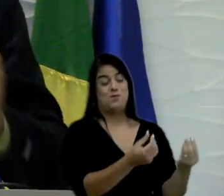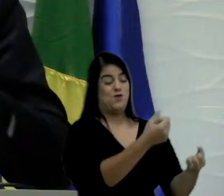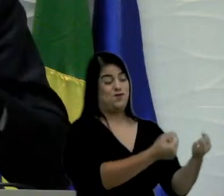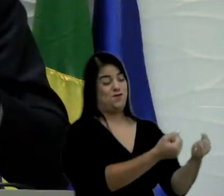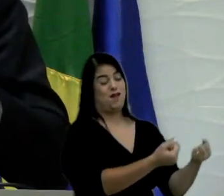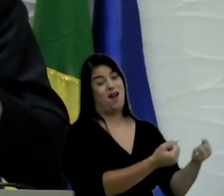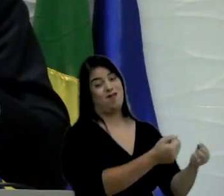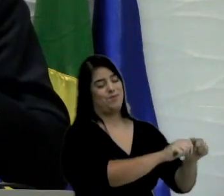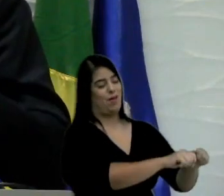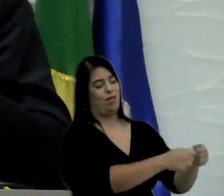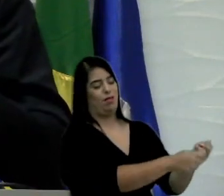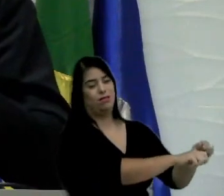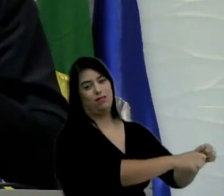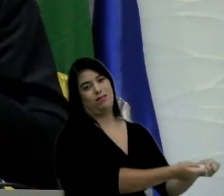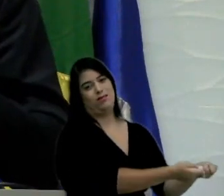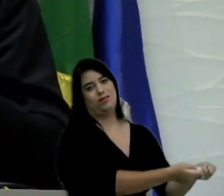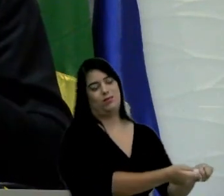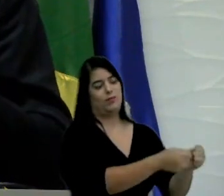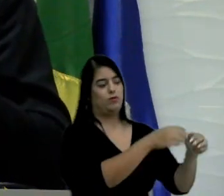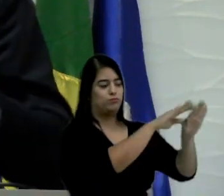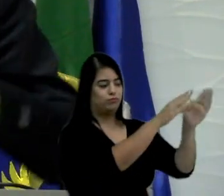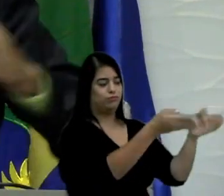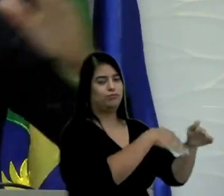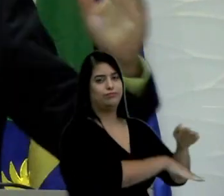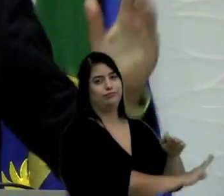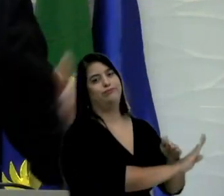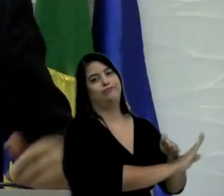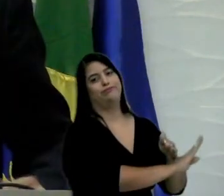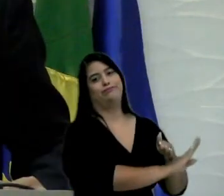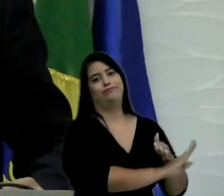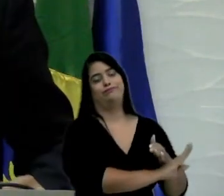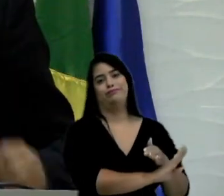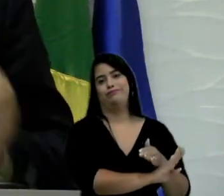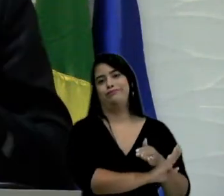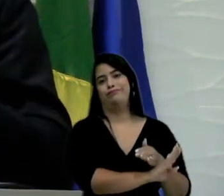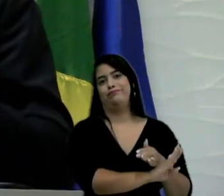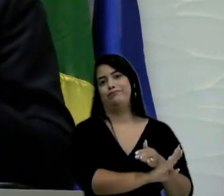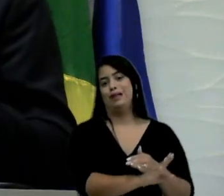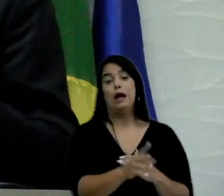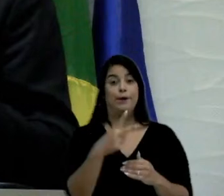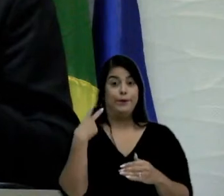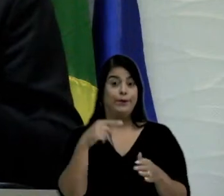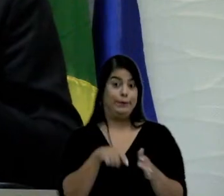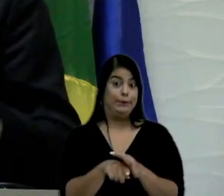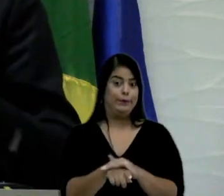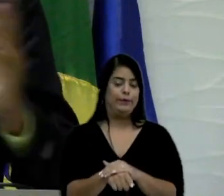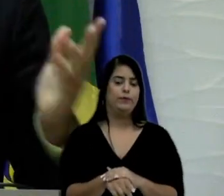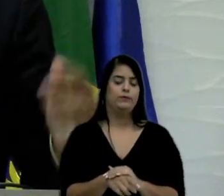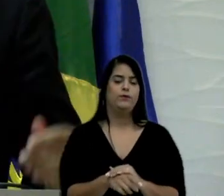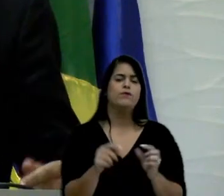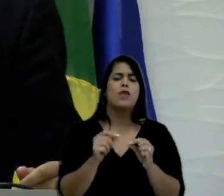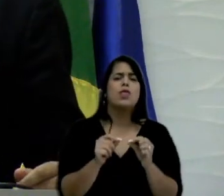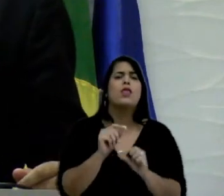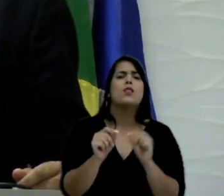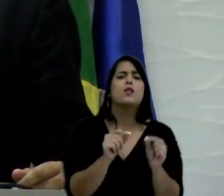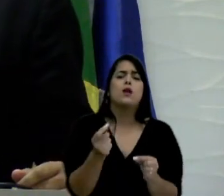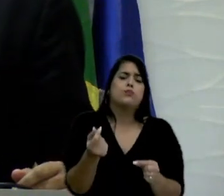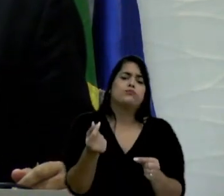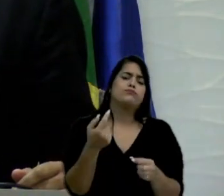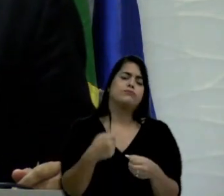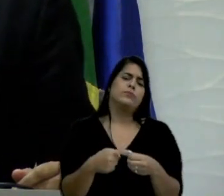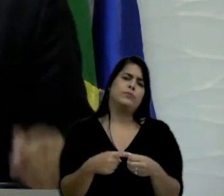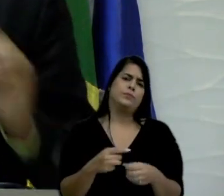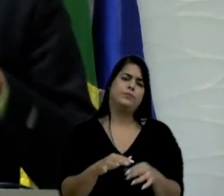fazendo com o dinheiro do município que não se vê aí se diz aqui